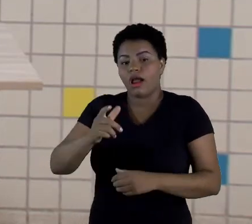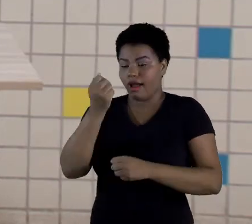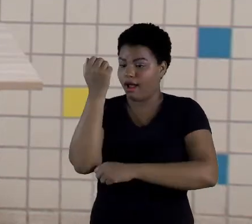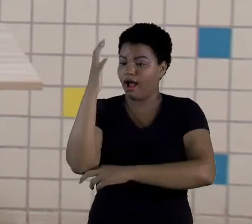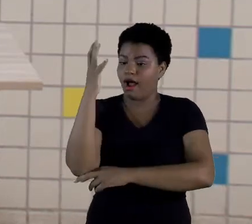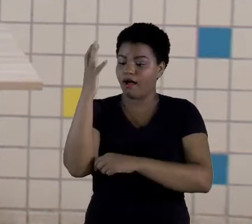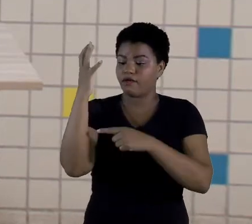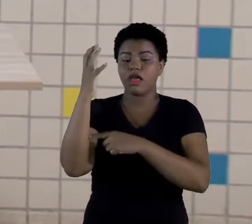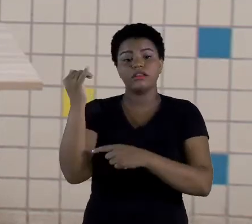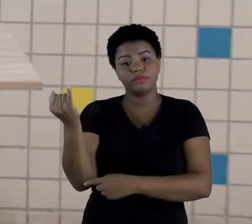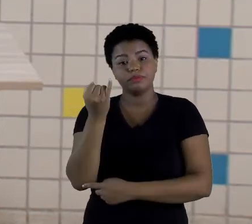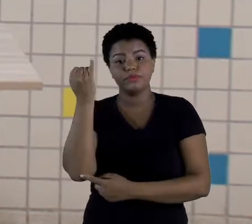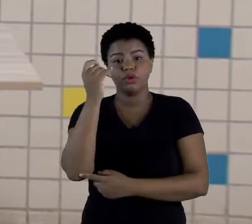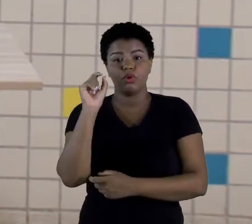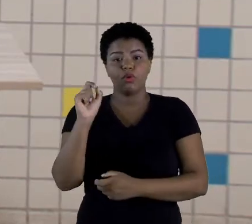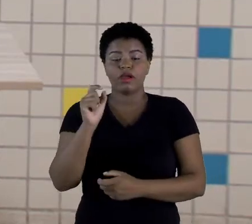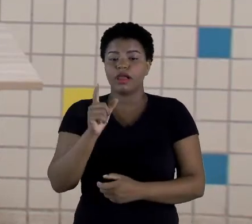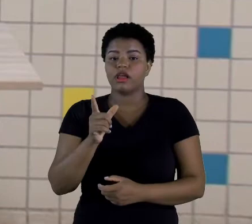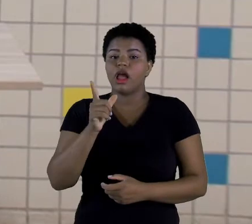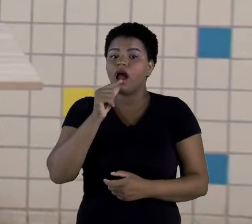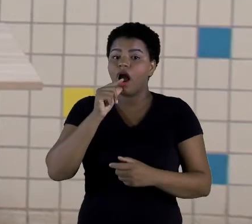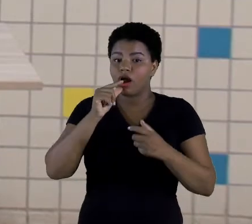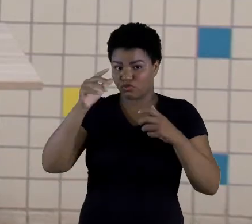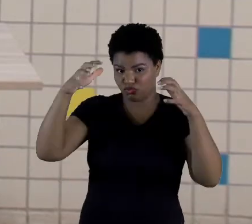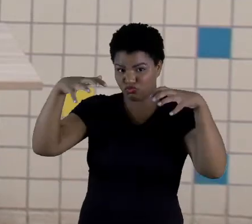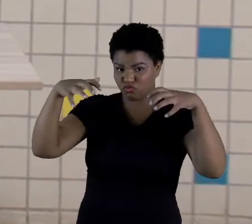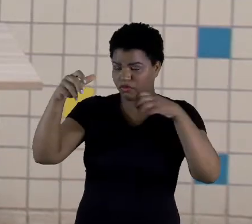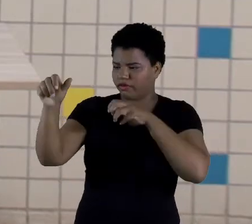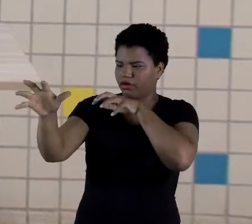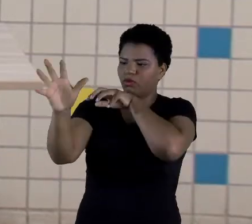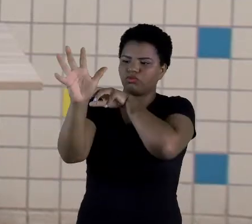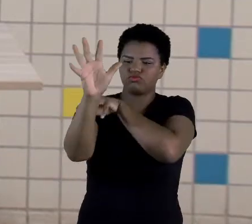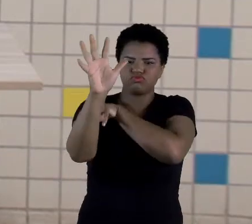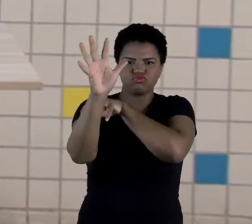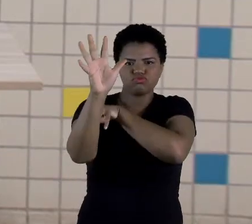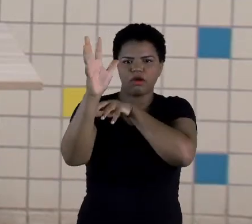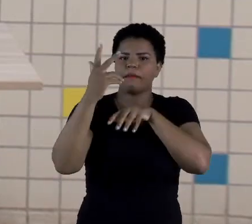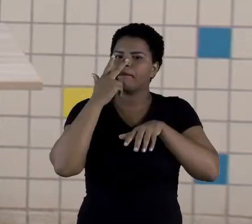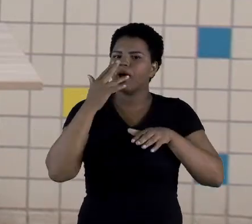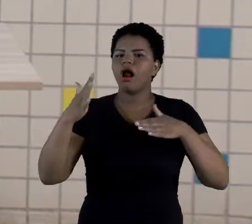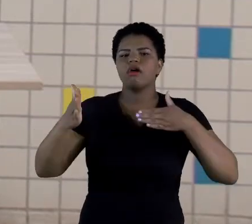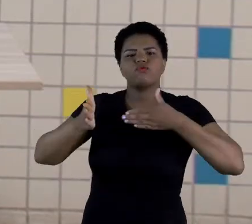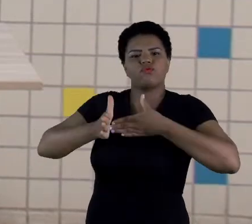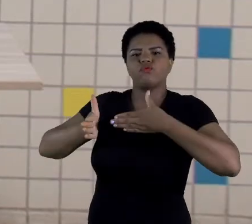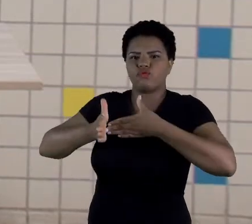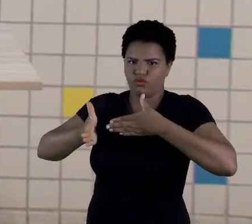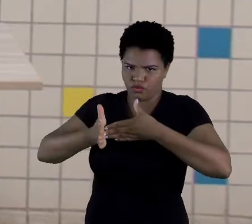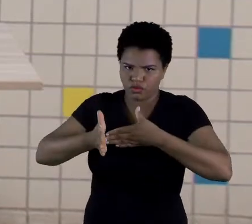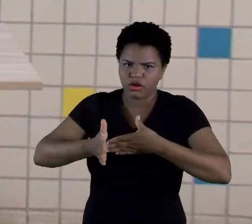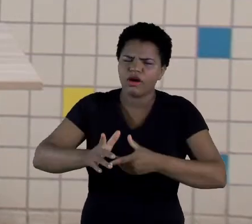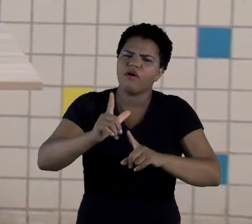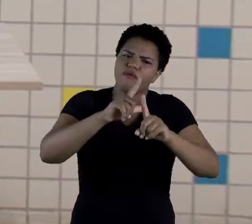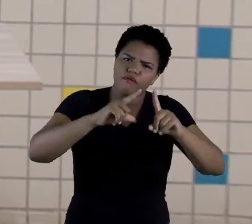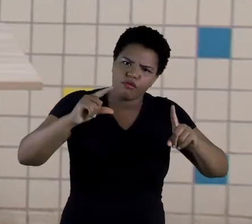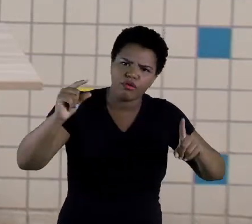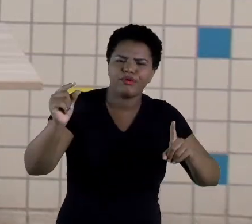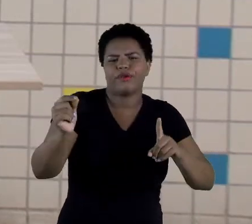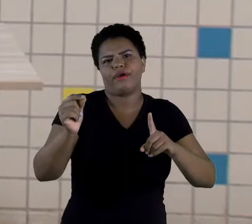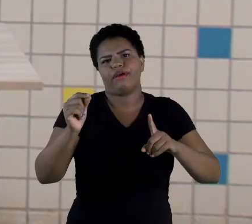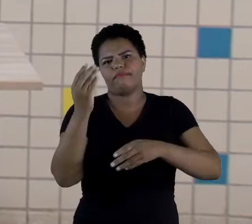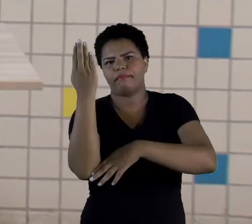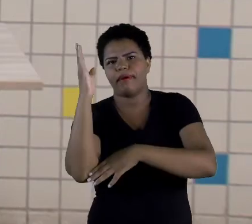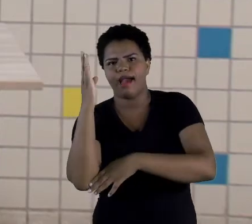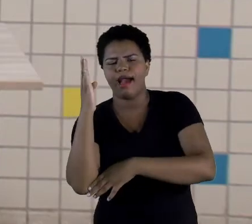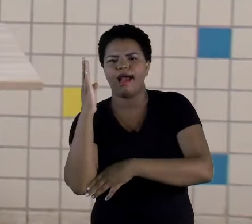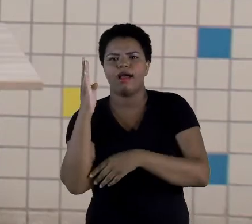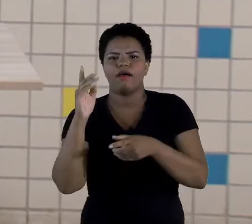Para segurar ali as toras de pau, as folhagens, né, que vai ali